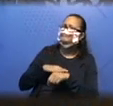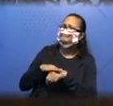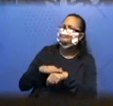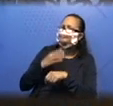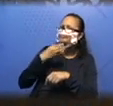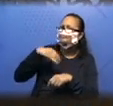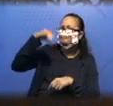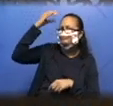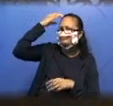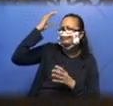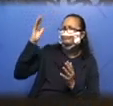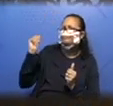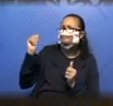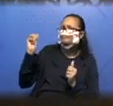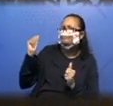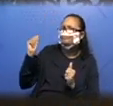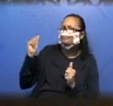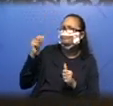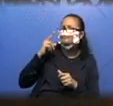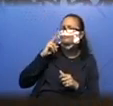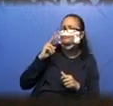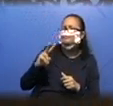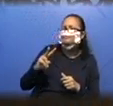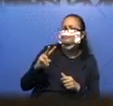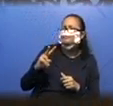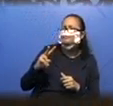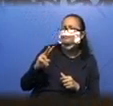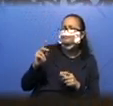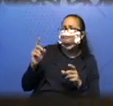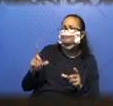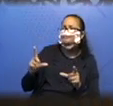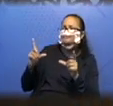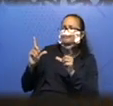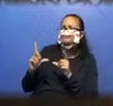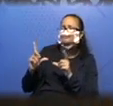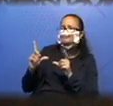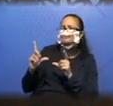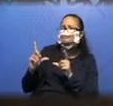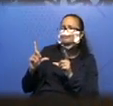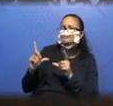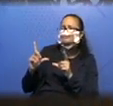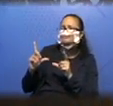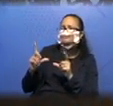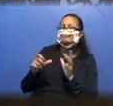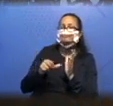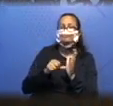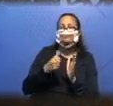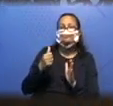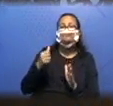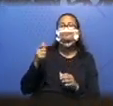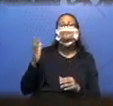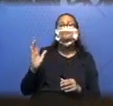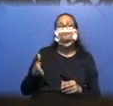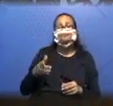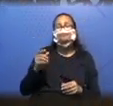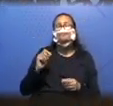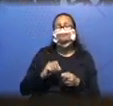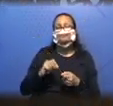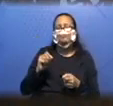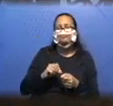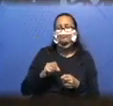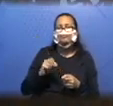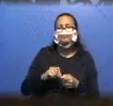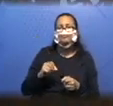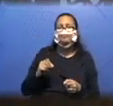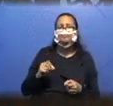espanhola? Então, olha a imagem dele falando isso, ó. Então, a primeira ali, ó, nós já fizemos,